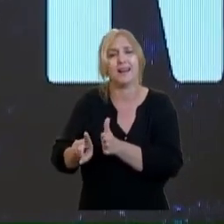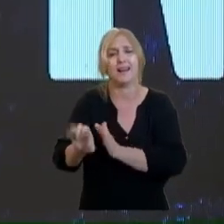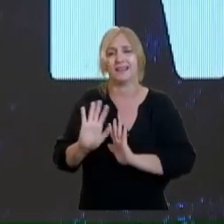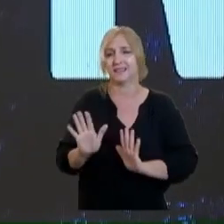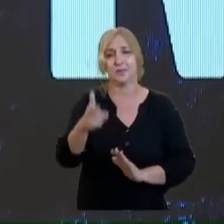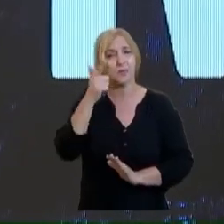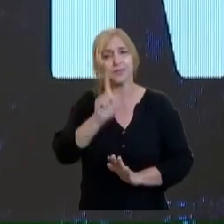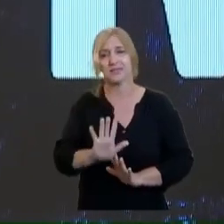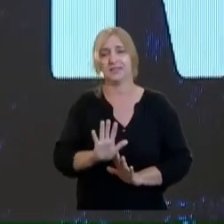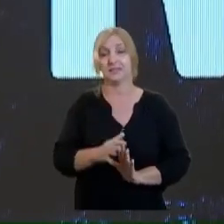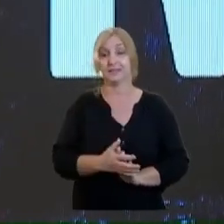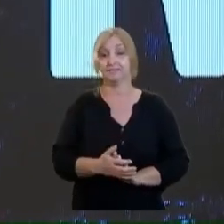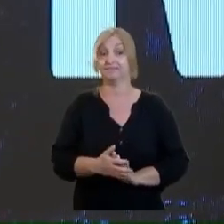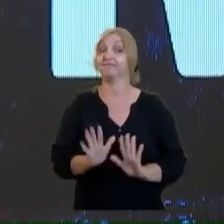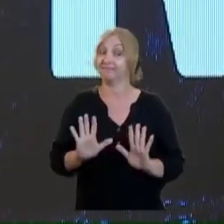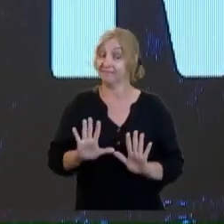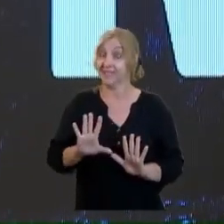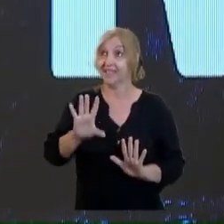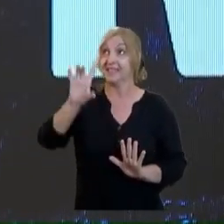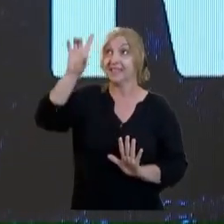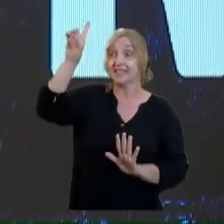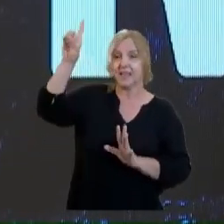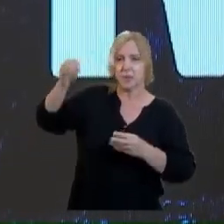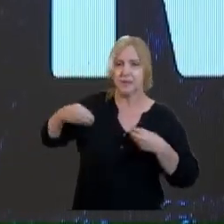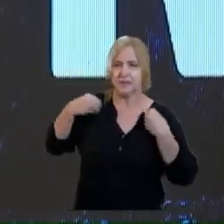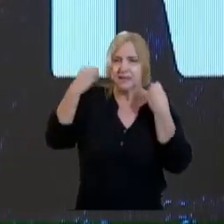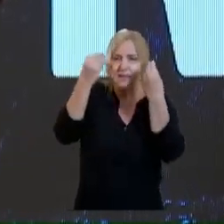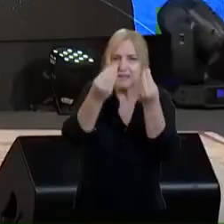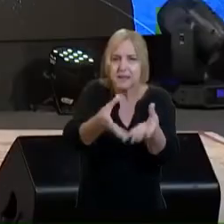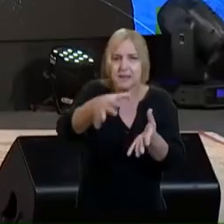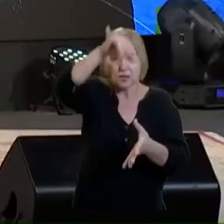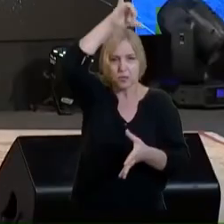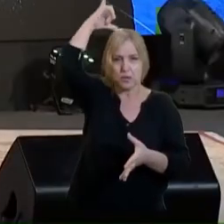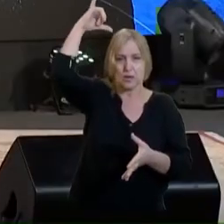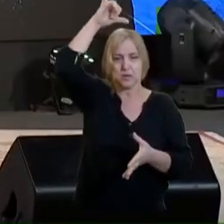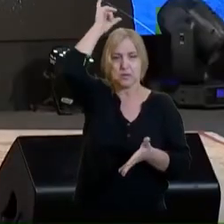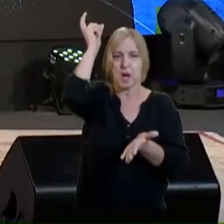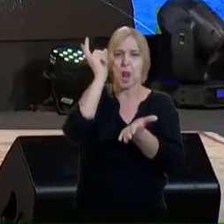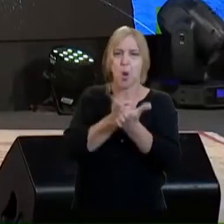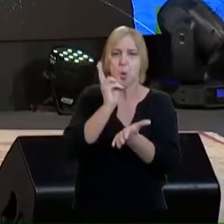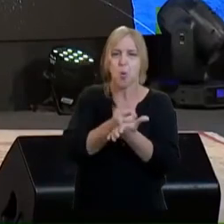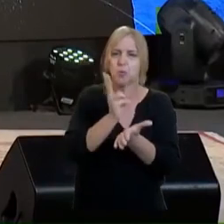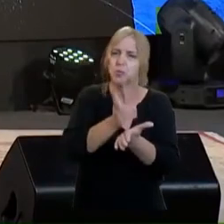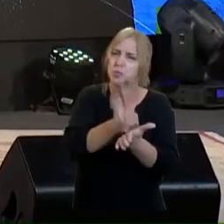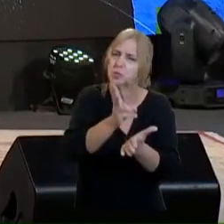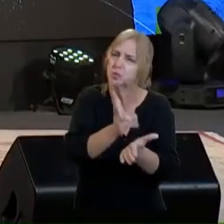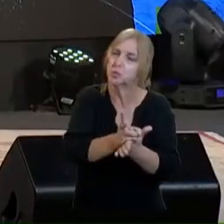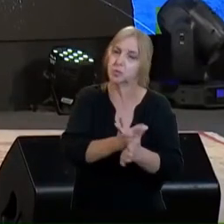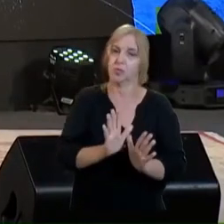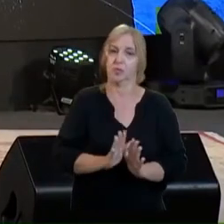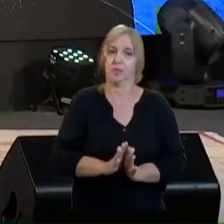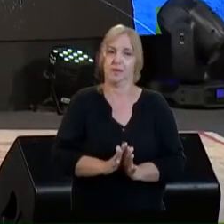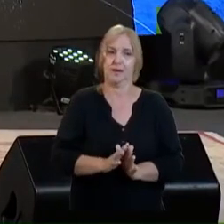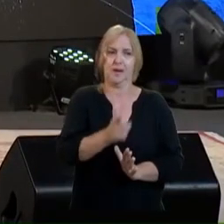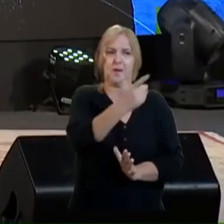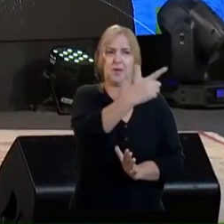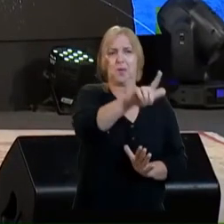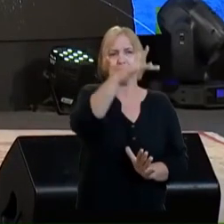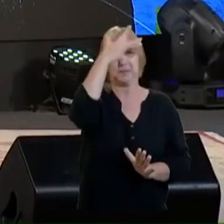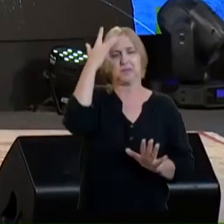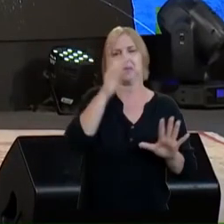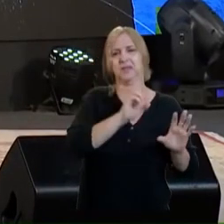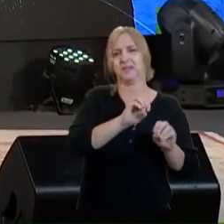Quanto a vós outros, a unção que dele receber permanece em vós, e não tendes necessidade que alguém vos